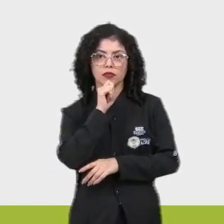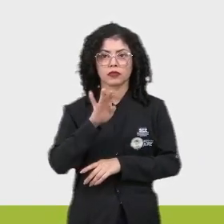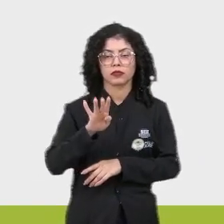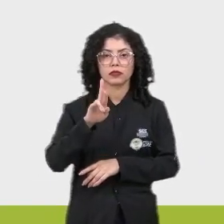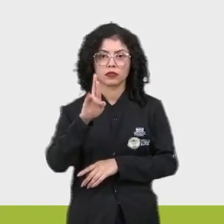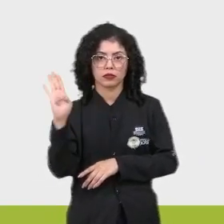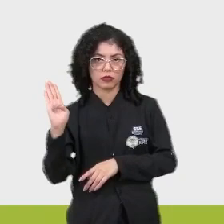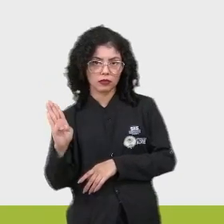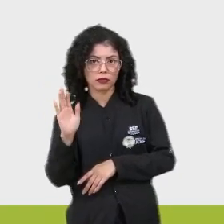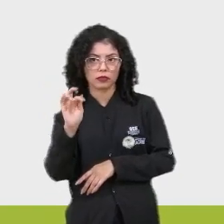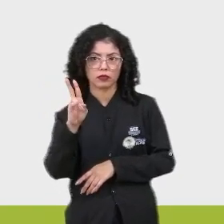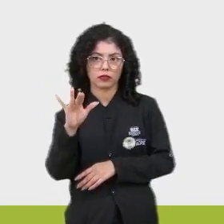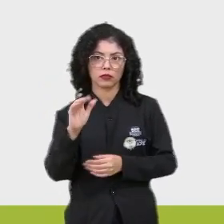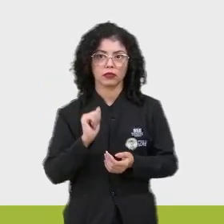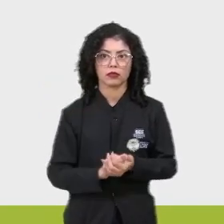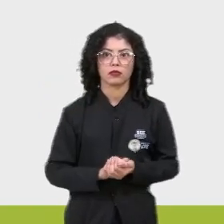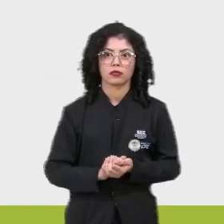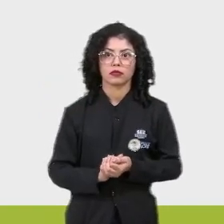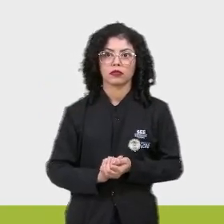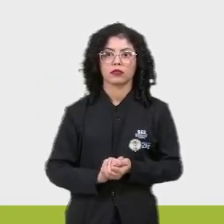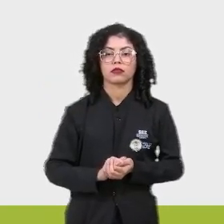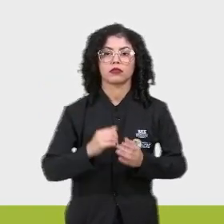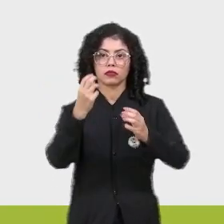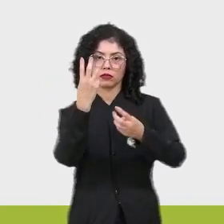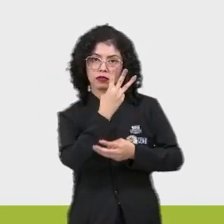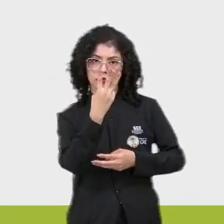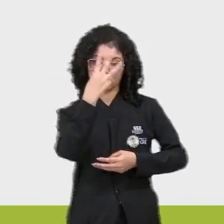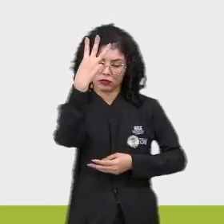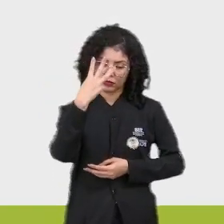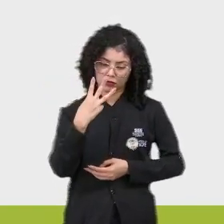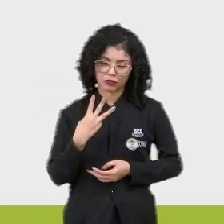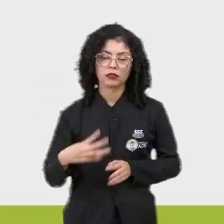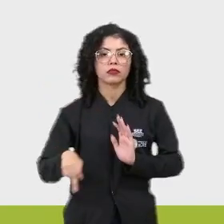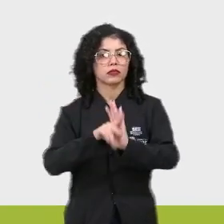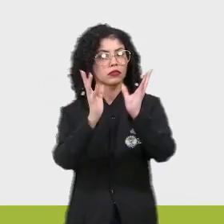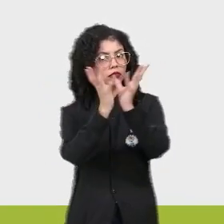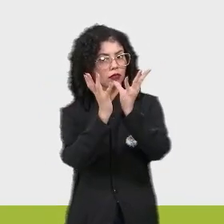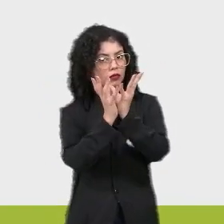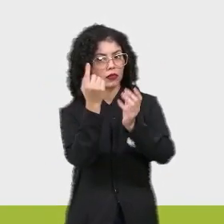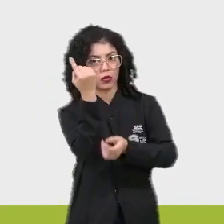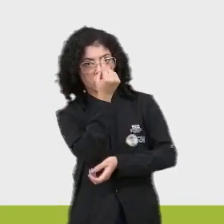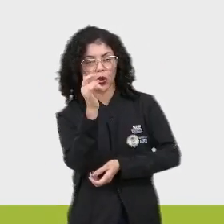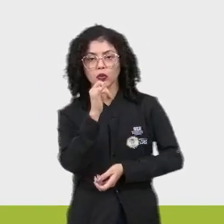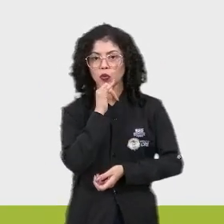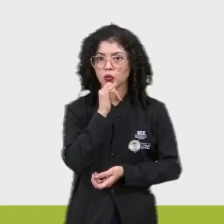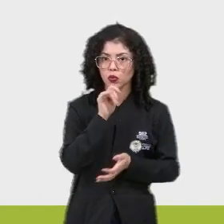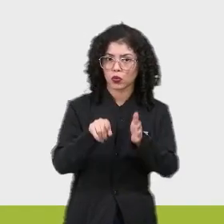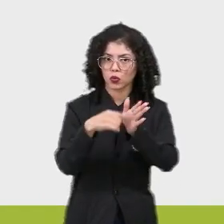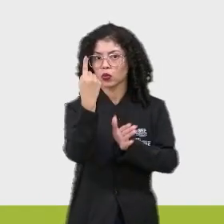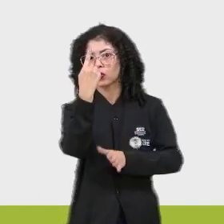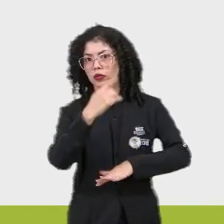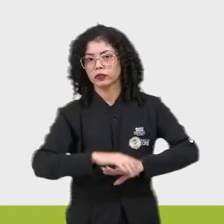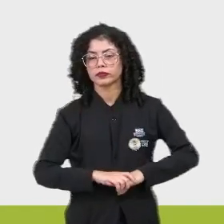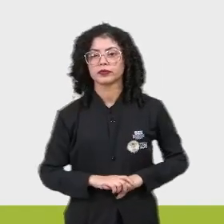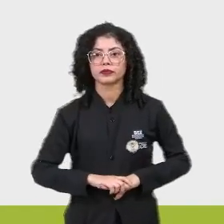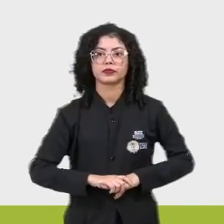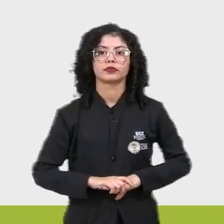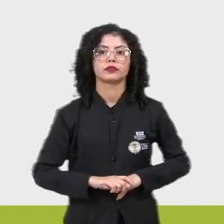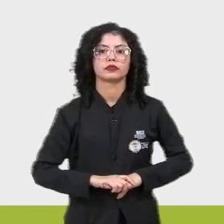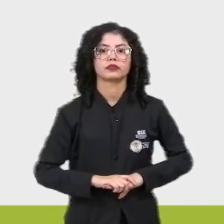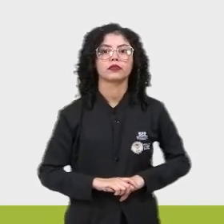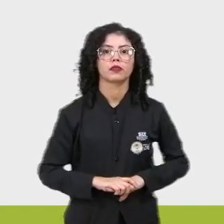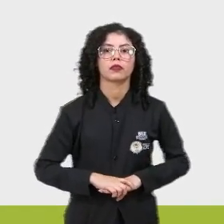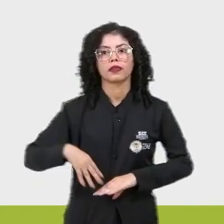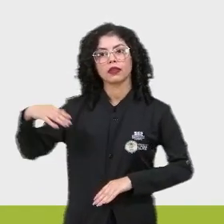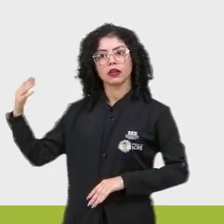enxofre, selênio e telúrio, cloro, bromo e iodo. Esses aí são apenas um dos exemplos, tá? Aí,